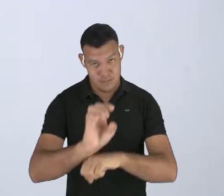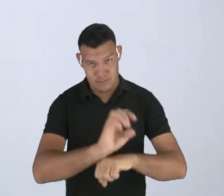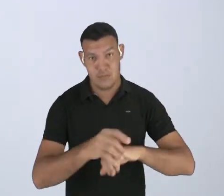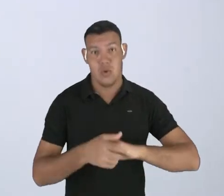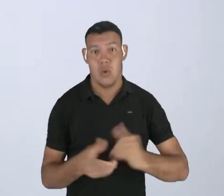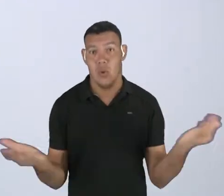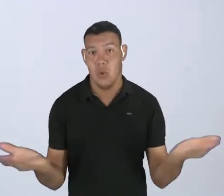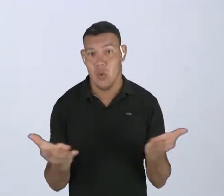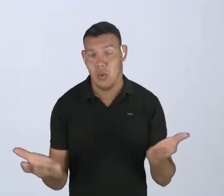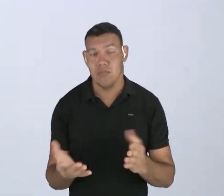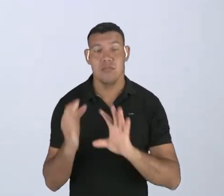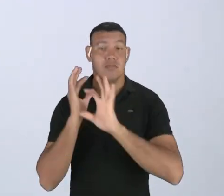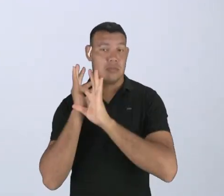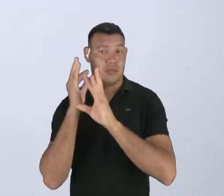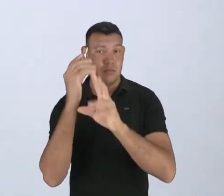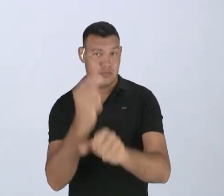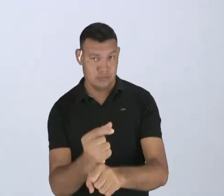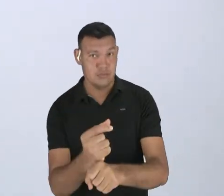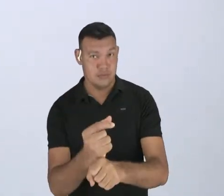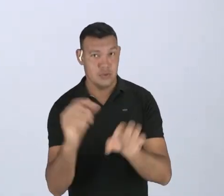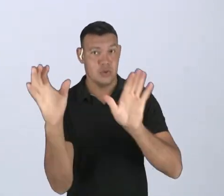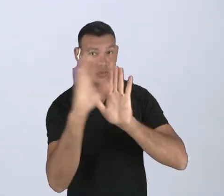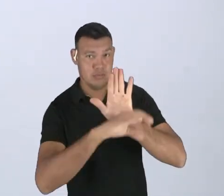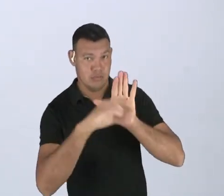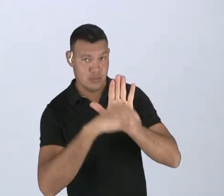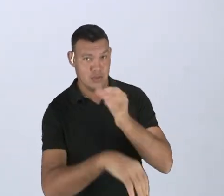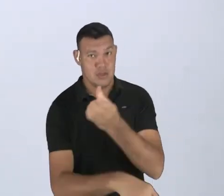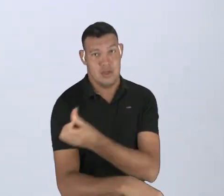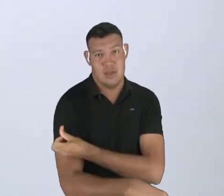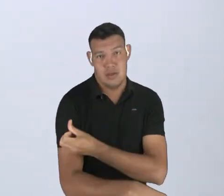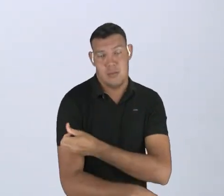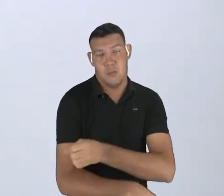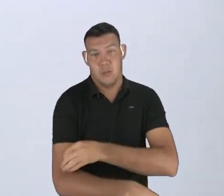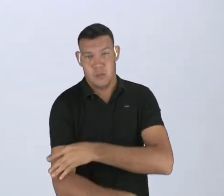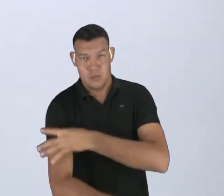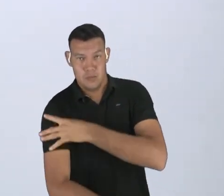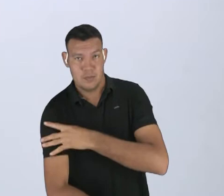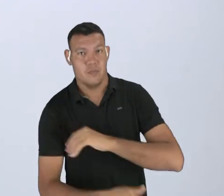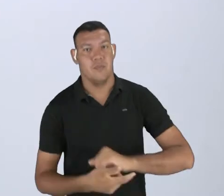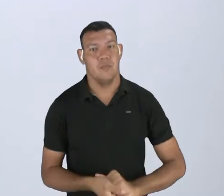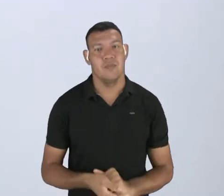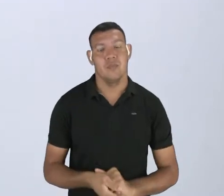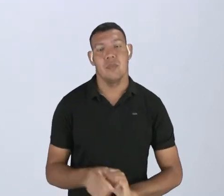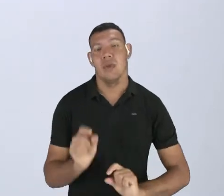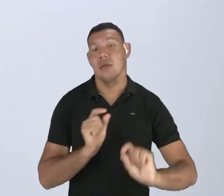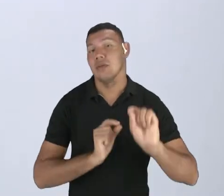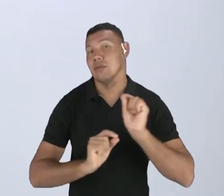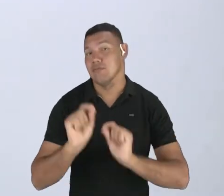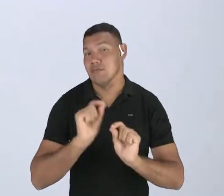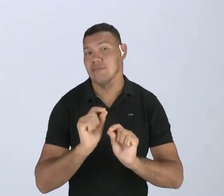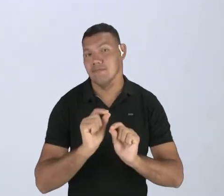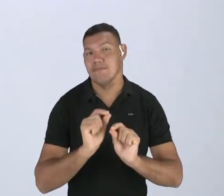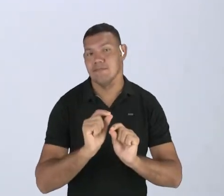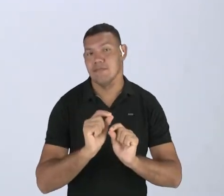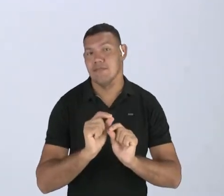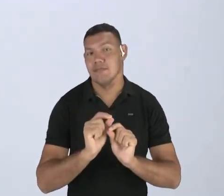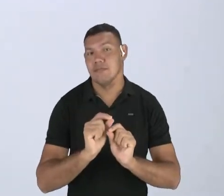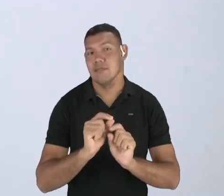trabalhar uma revisão de conteúdos do 6º ano do ensino fundamental. Vamos trabalhar uma revisão